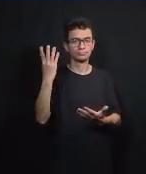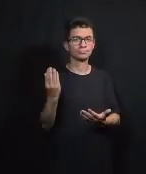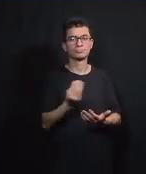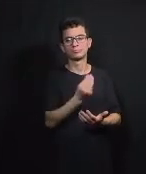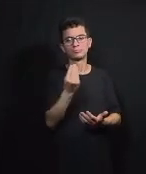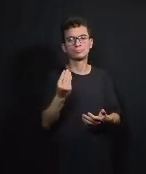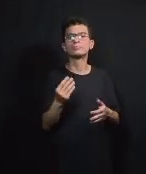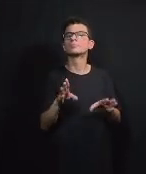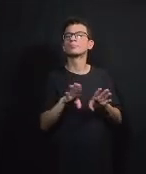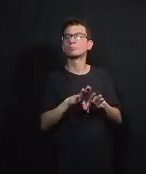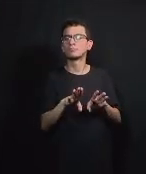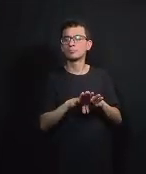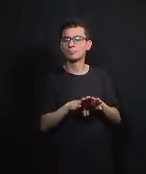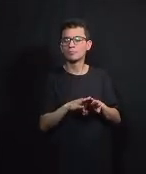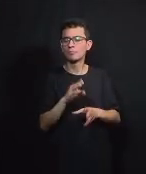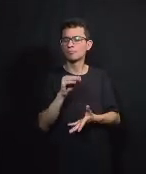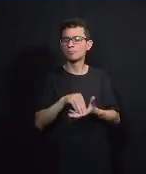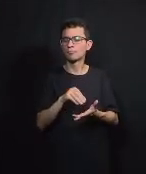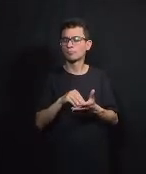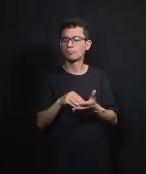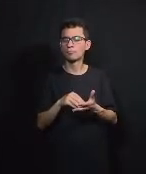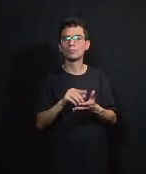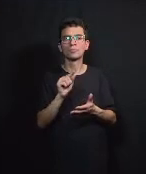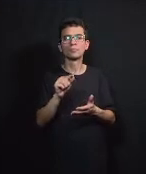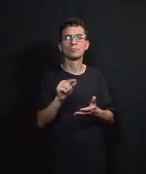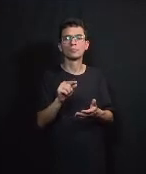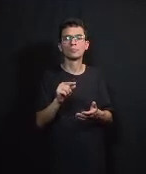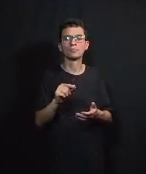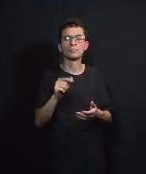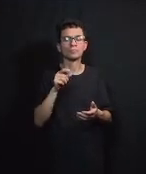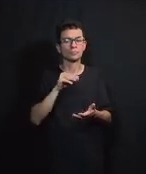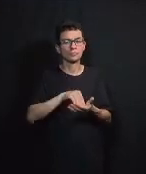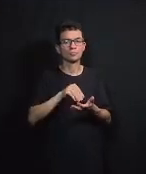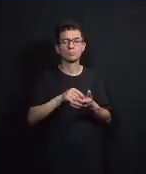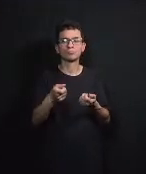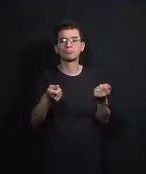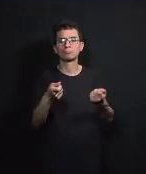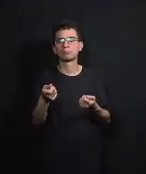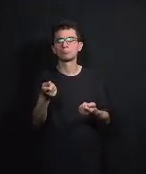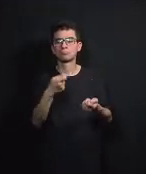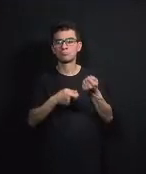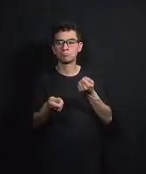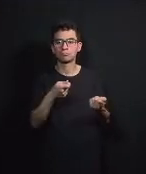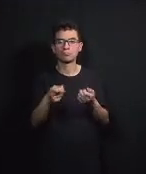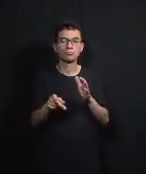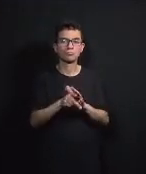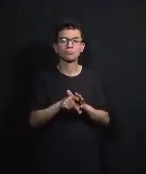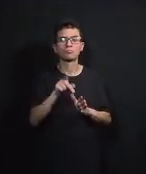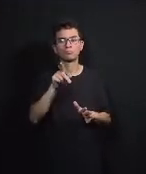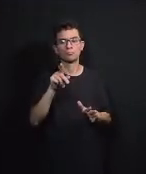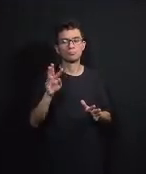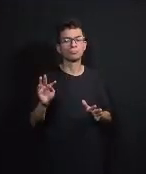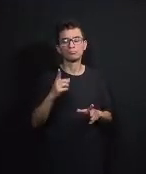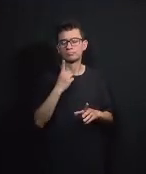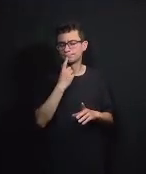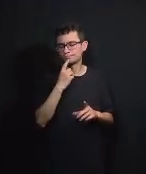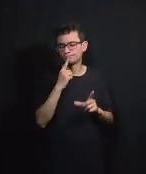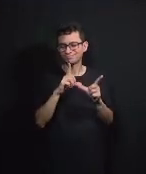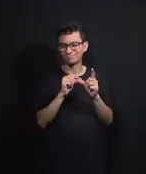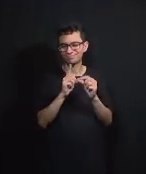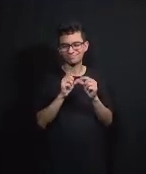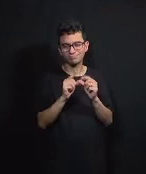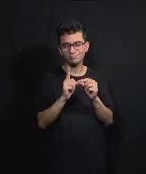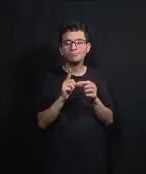com os desmandos do PT, e também os desmandos são uma verdade que não dá